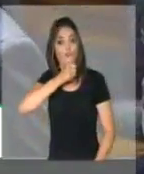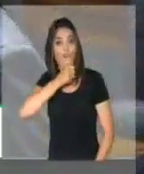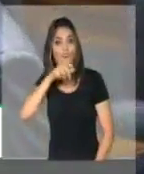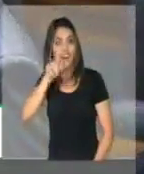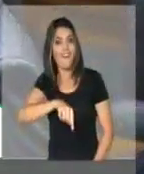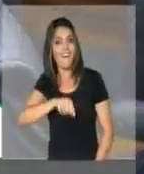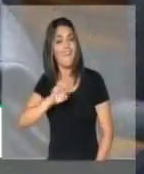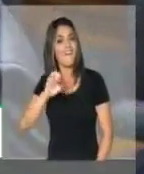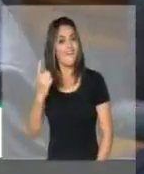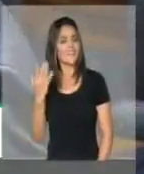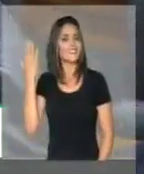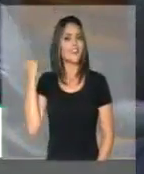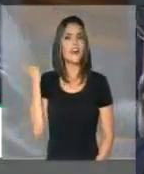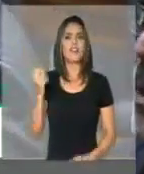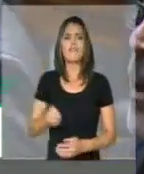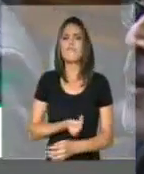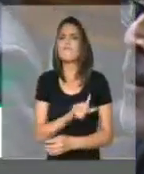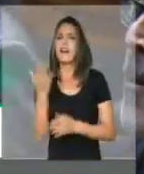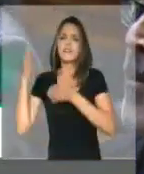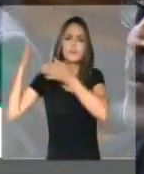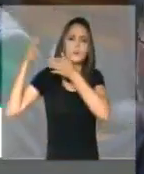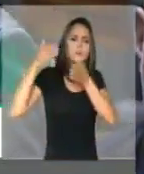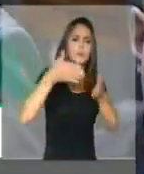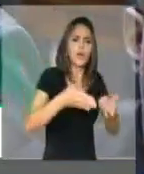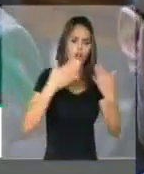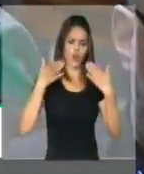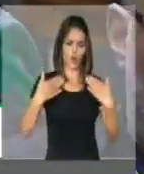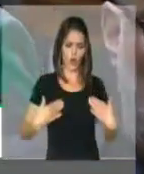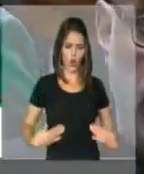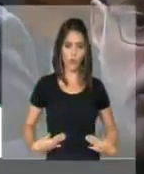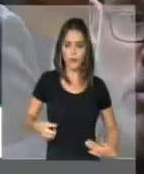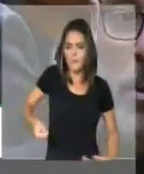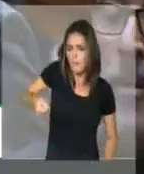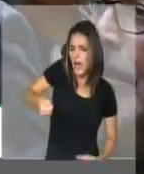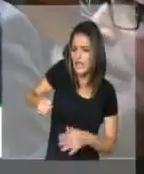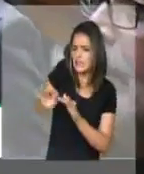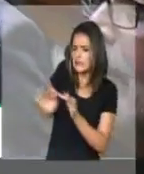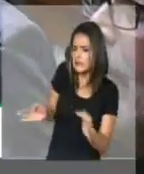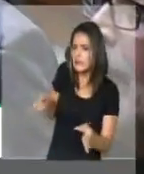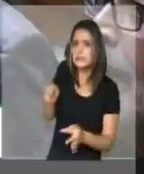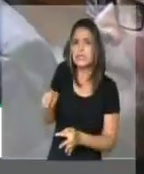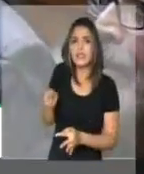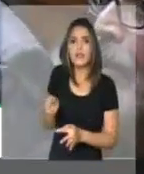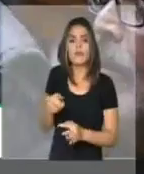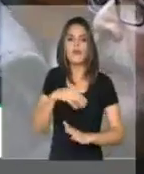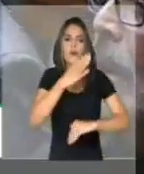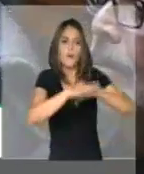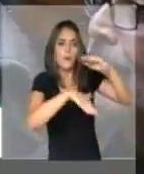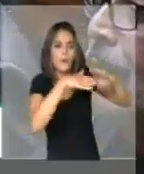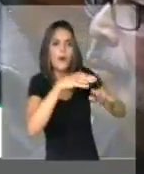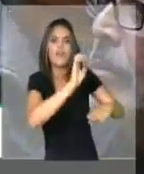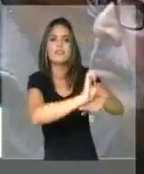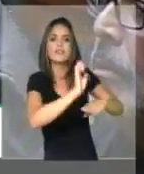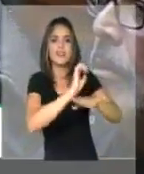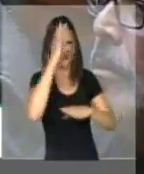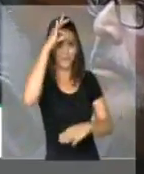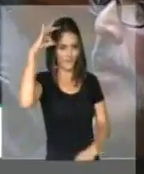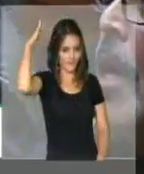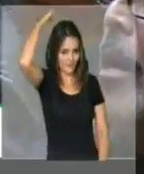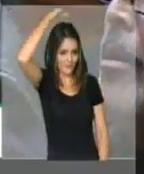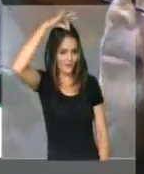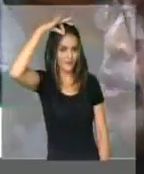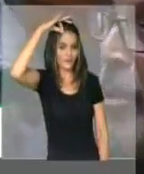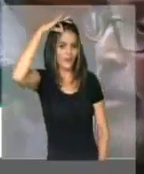deles com a roupa do corpo, uma malinha com alguns objetos pessoais, e construíram no Espírito Santo uma terra